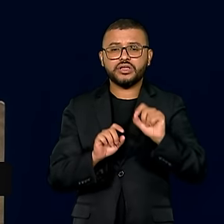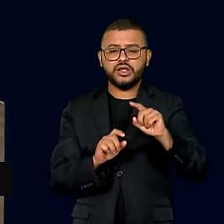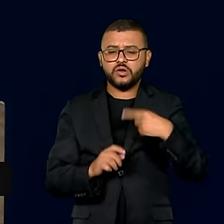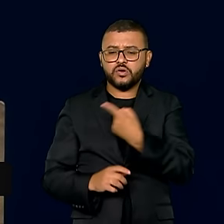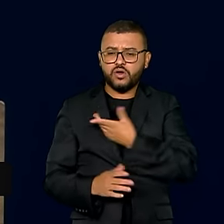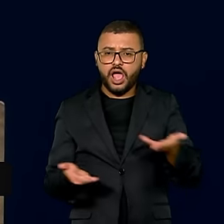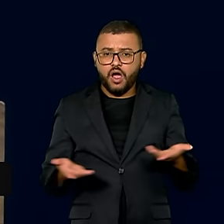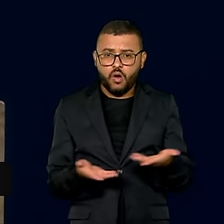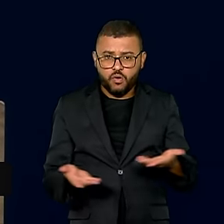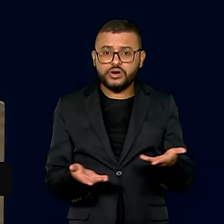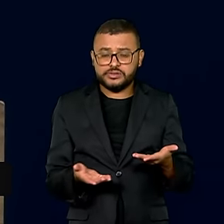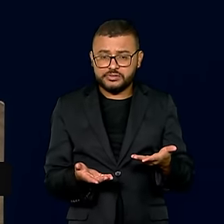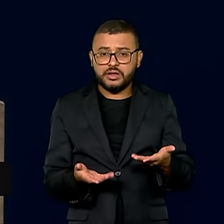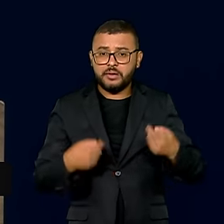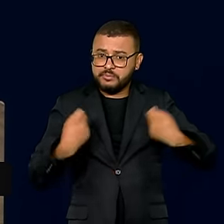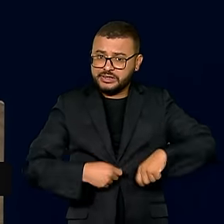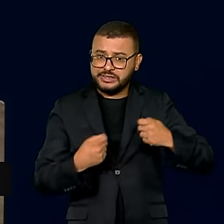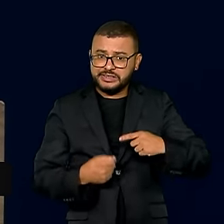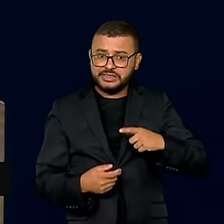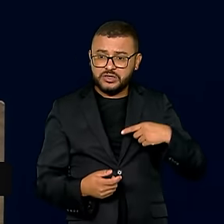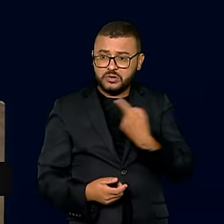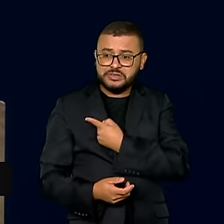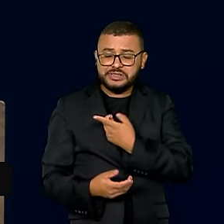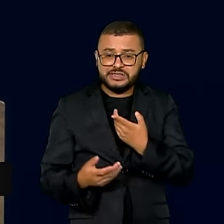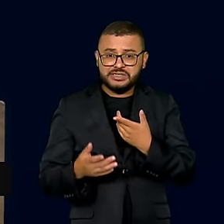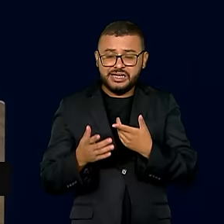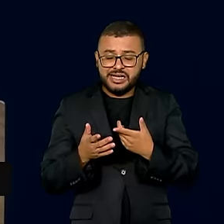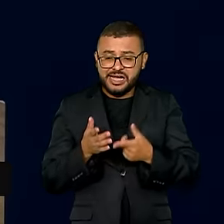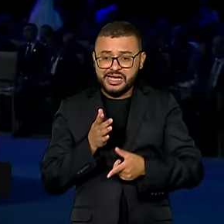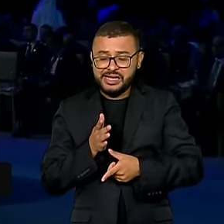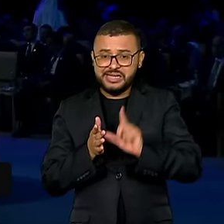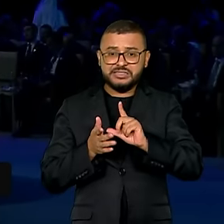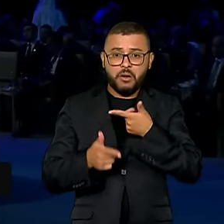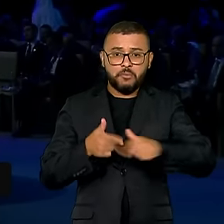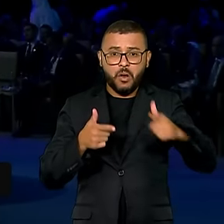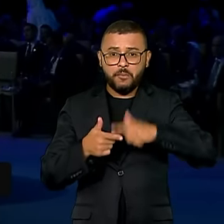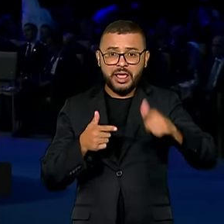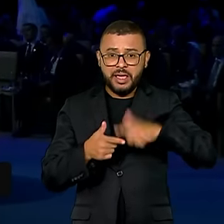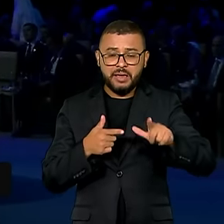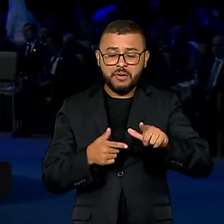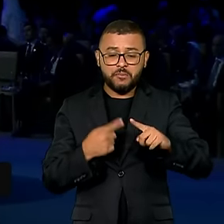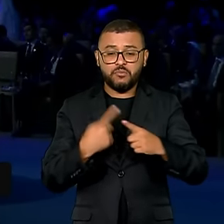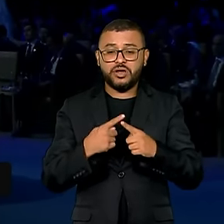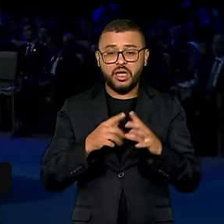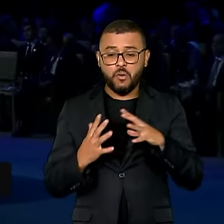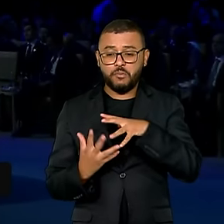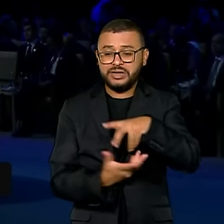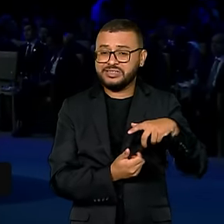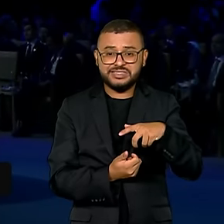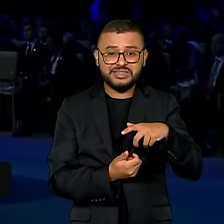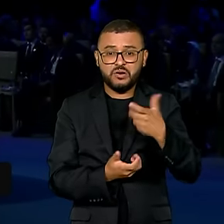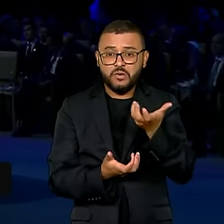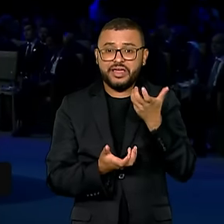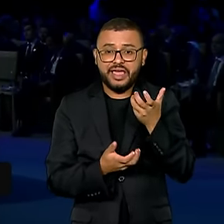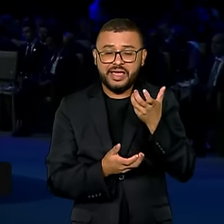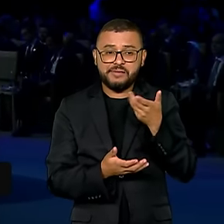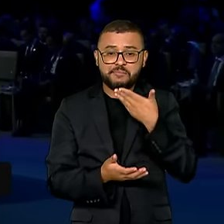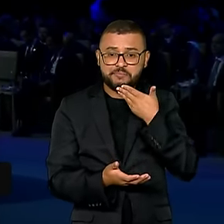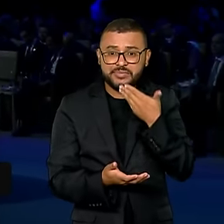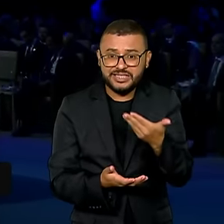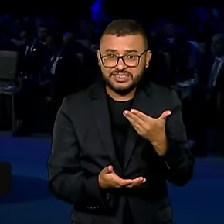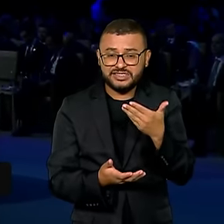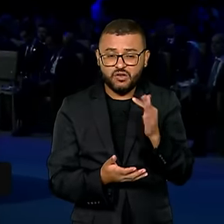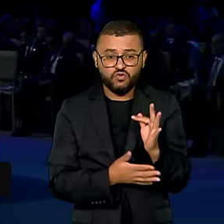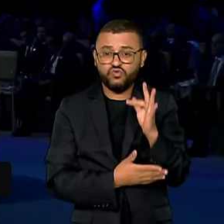desta vez a conta chegou antes. O planeta já não espera para cobrar a